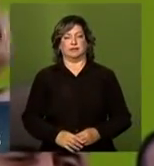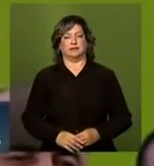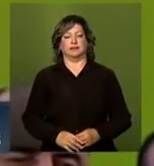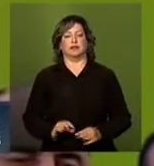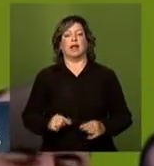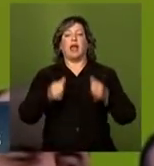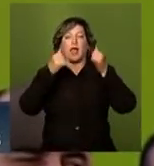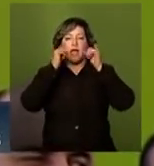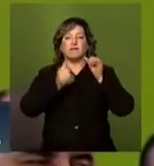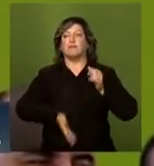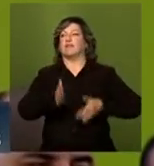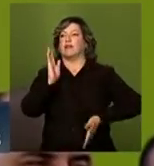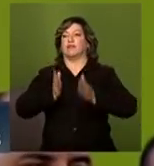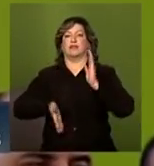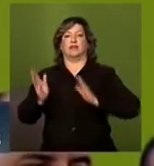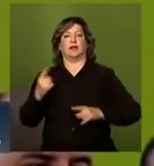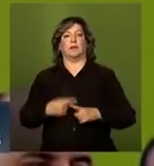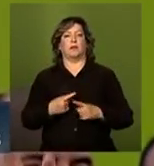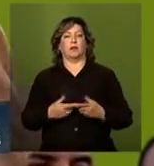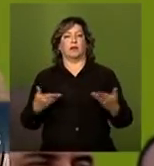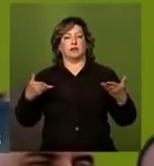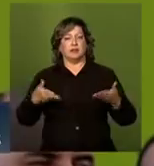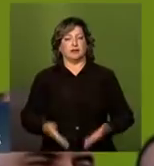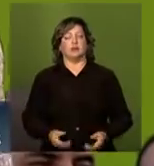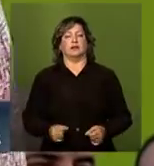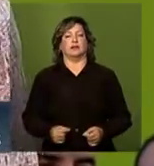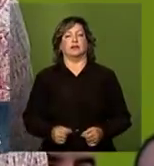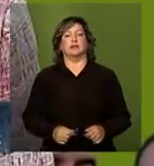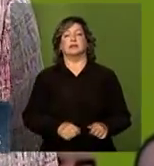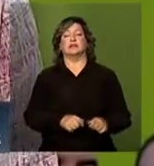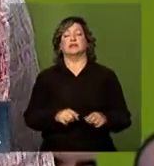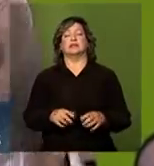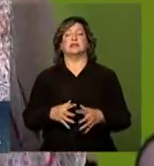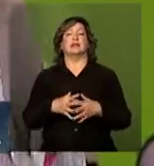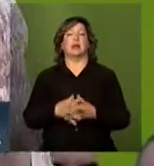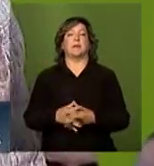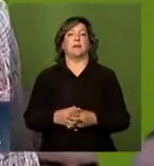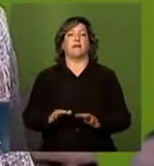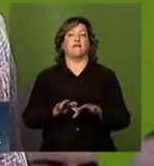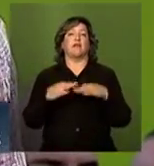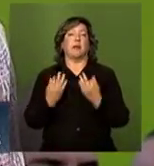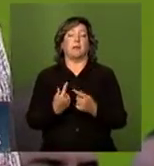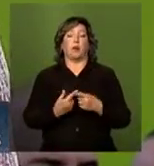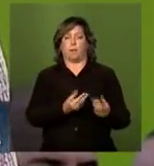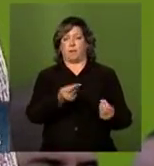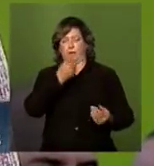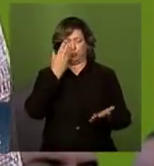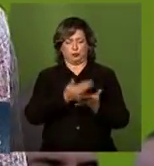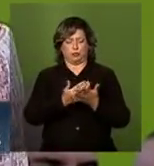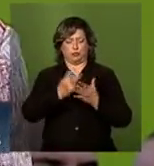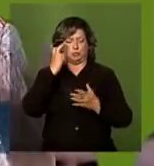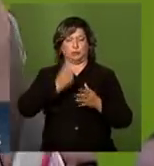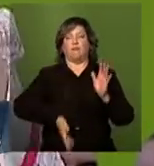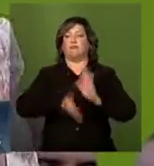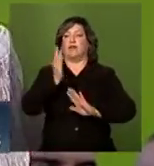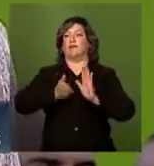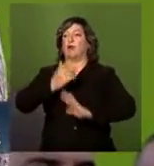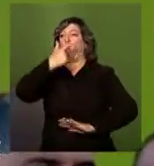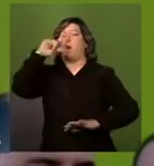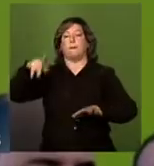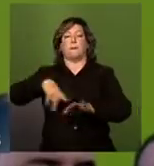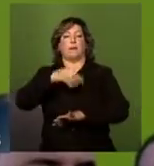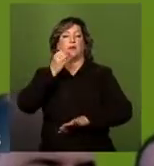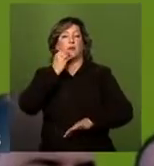evitando assim a imigração que prejudicou tantas famílias tantas inteligências que foram embora e que não tiveram